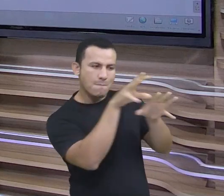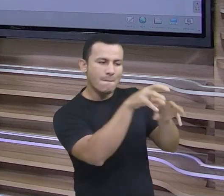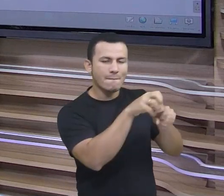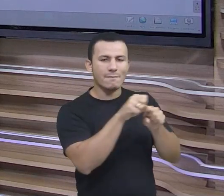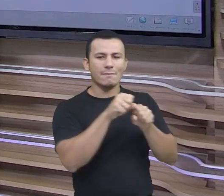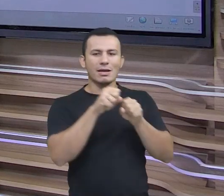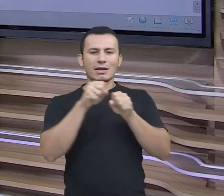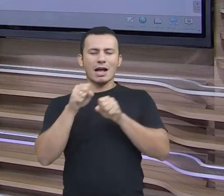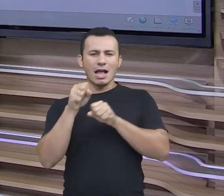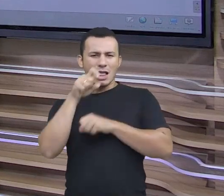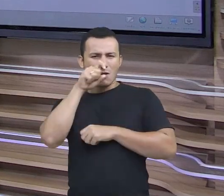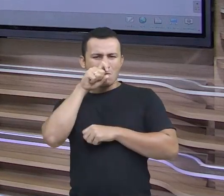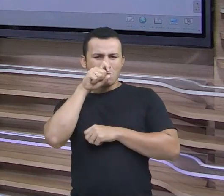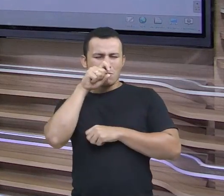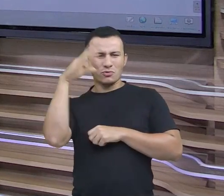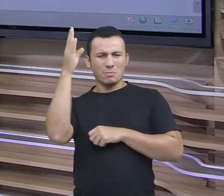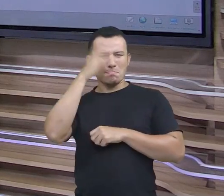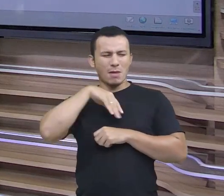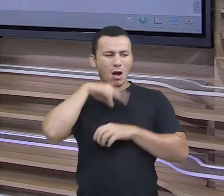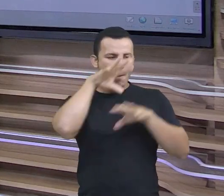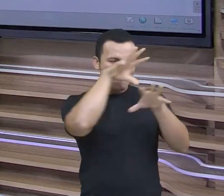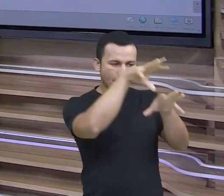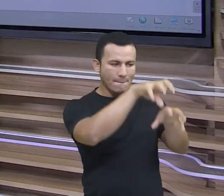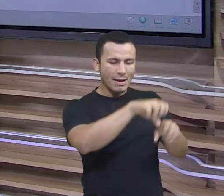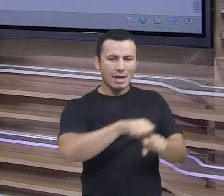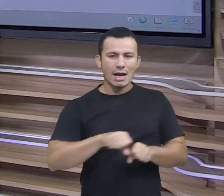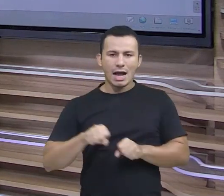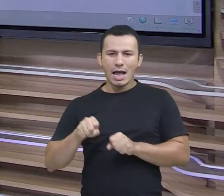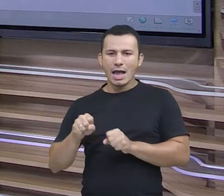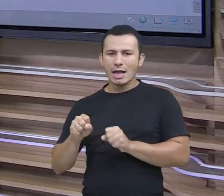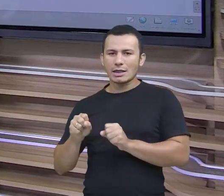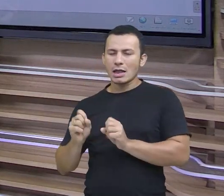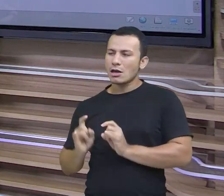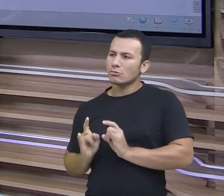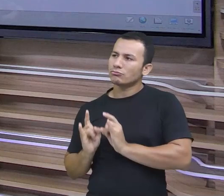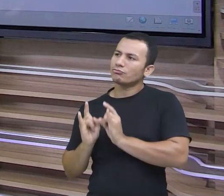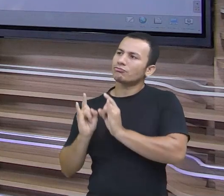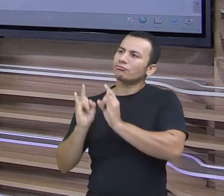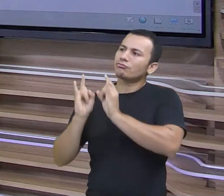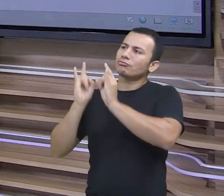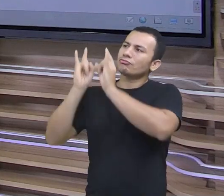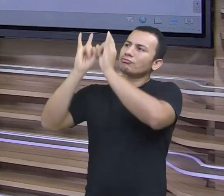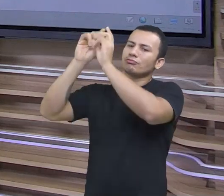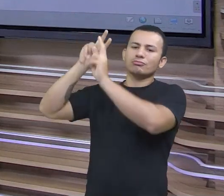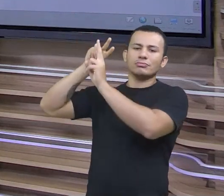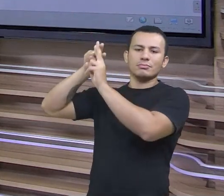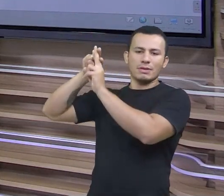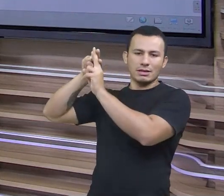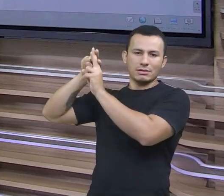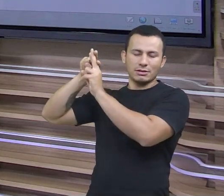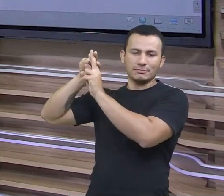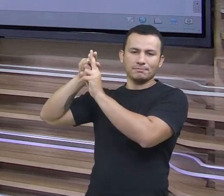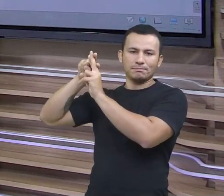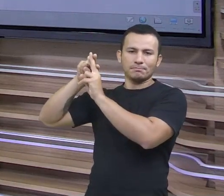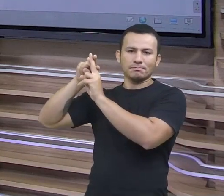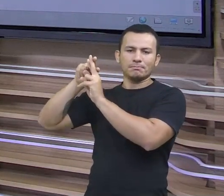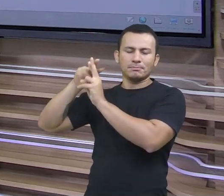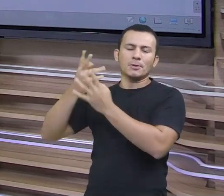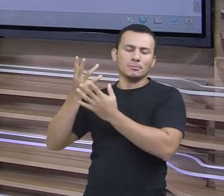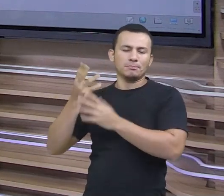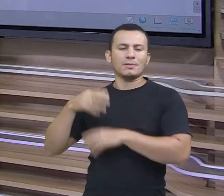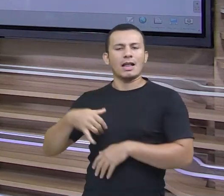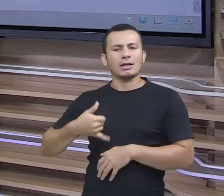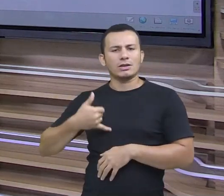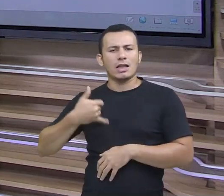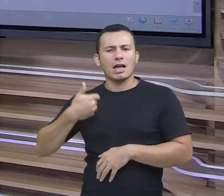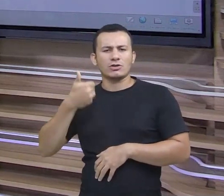Por uma bruxa muito má, que prendeu ela numa torre, mas quando ela inteirou uma certa idade, 18 anos,